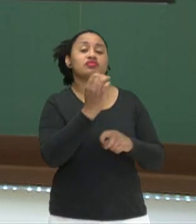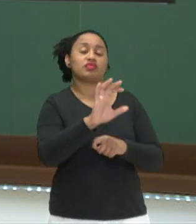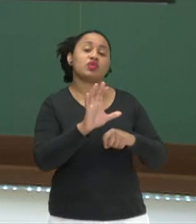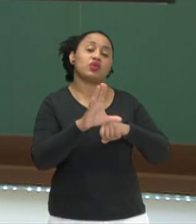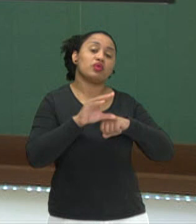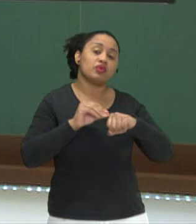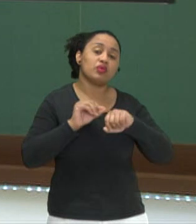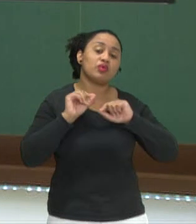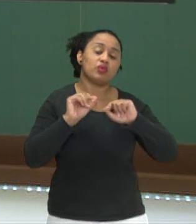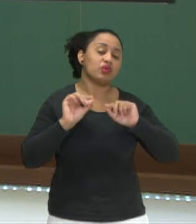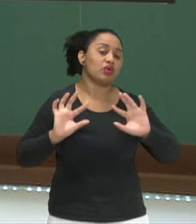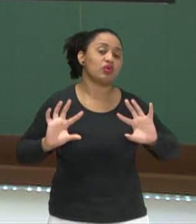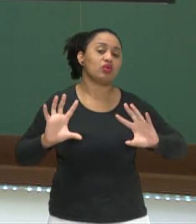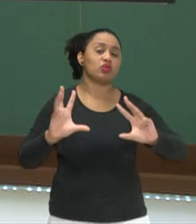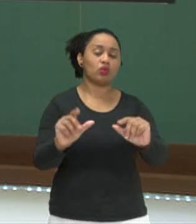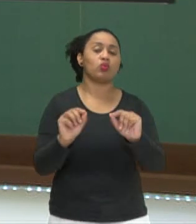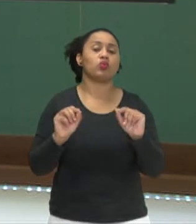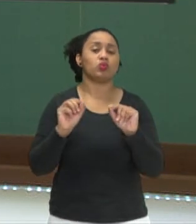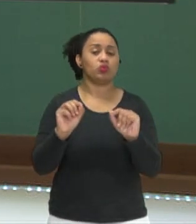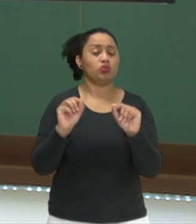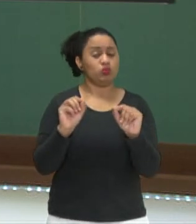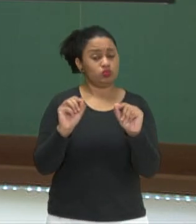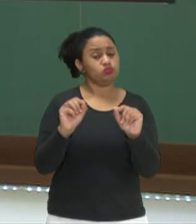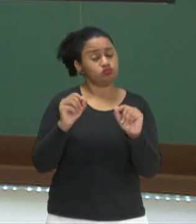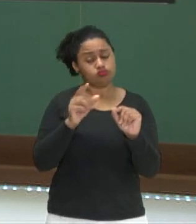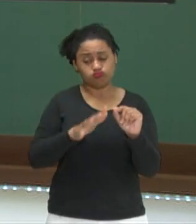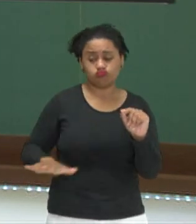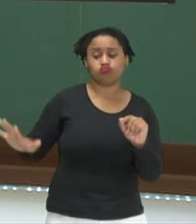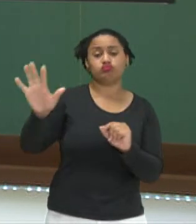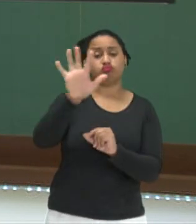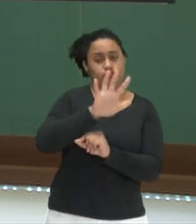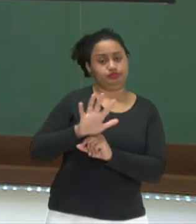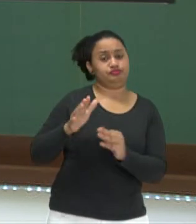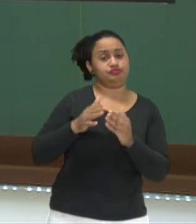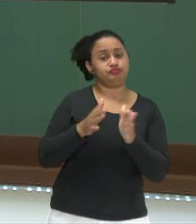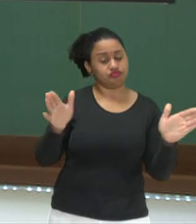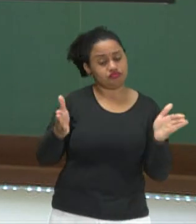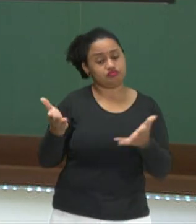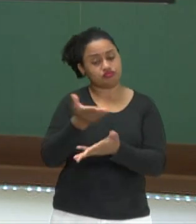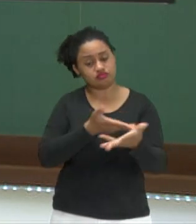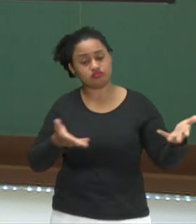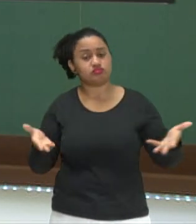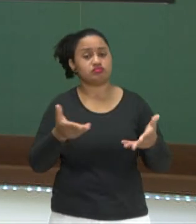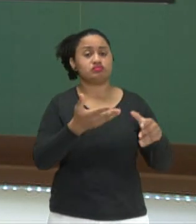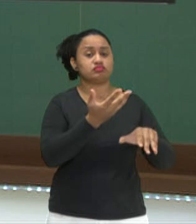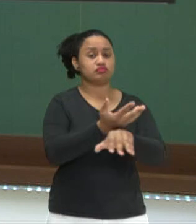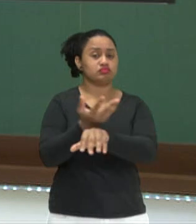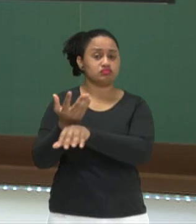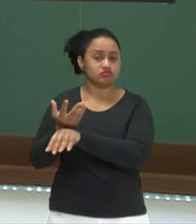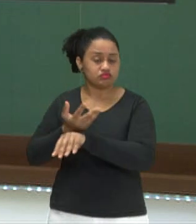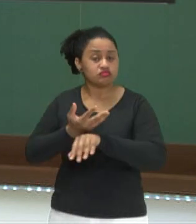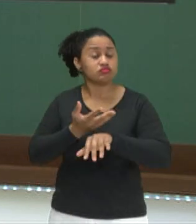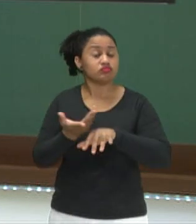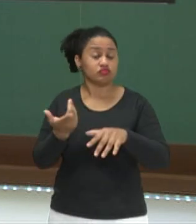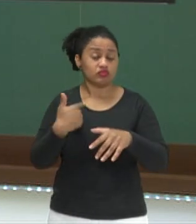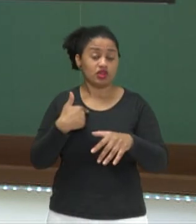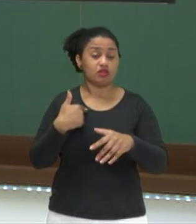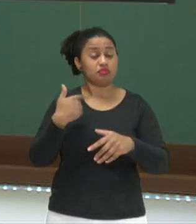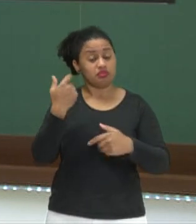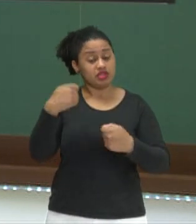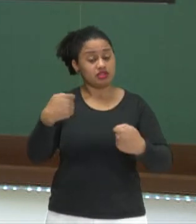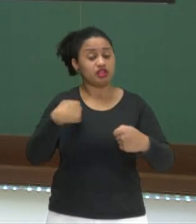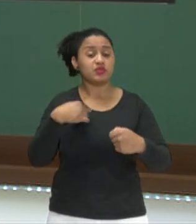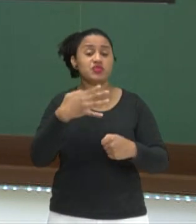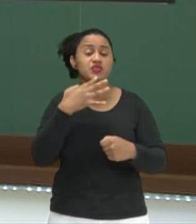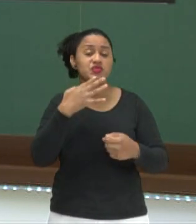ele é totalmente amplo e se relaciona. Então a gente precisa conhecer, ser uma pessoa eclética, ou